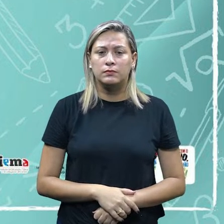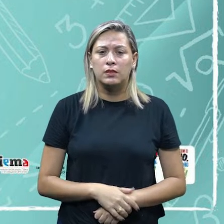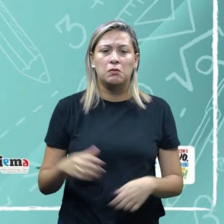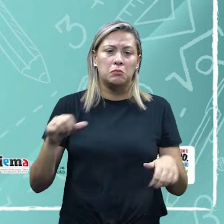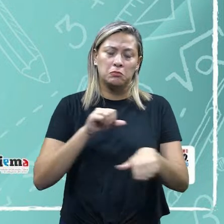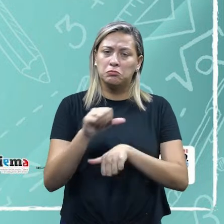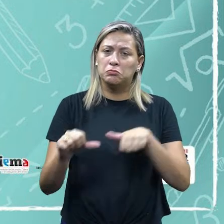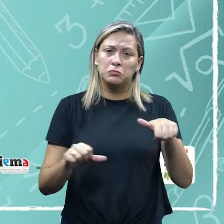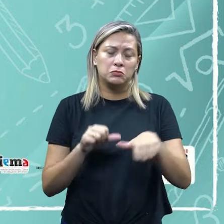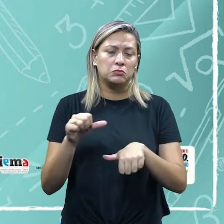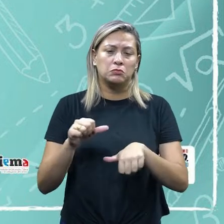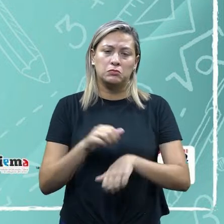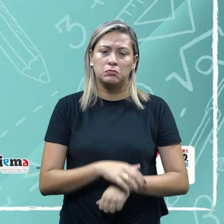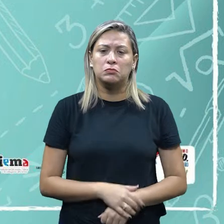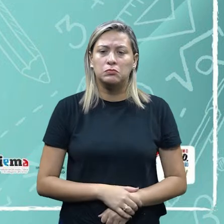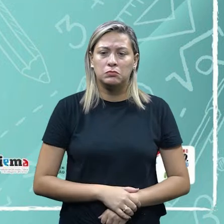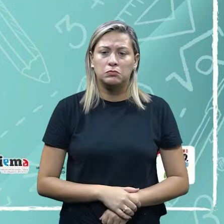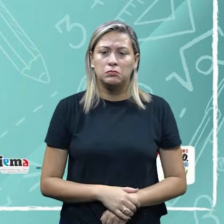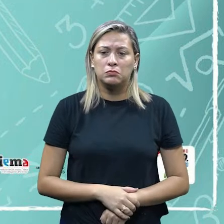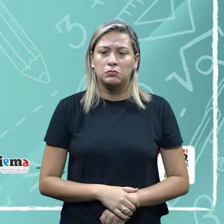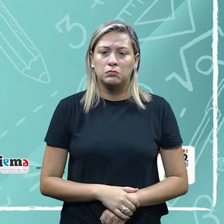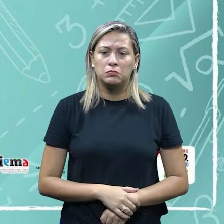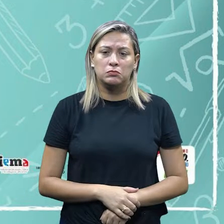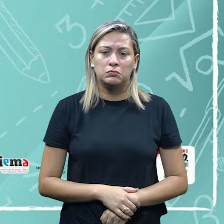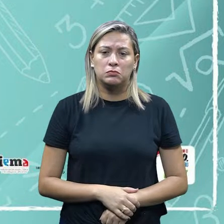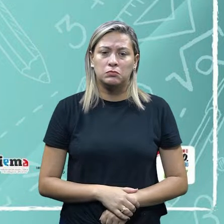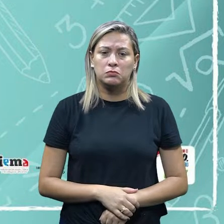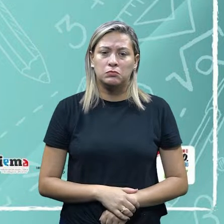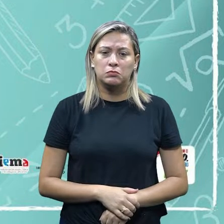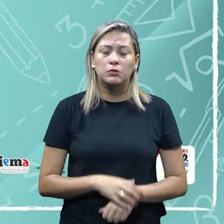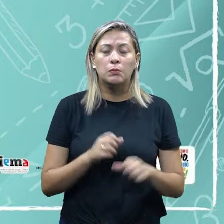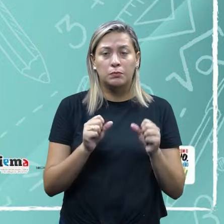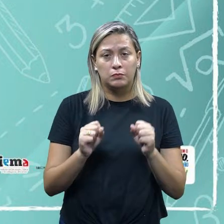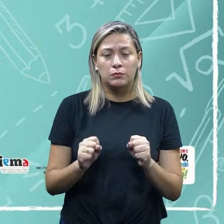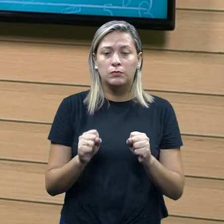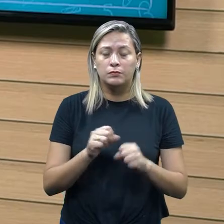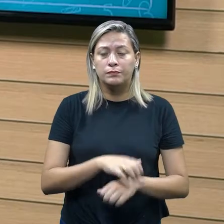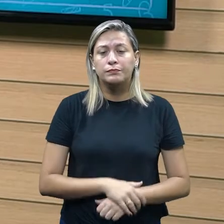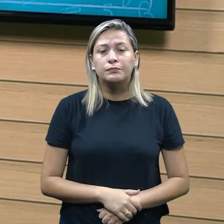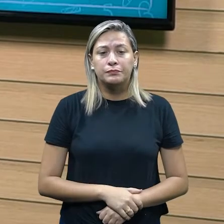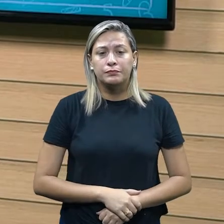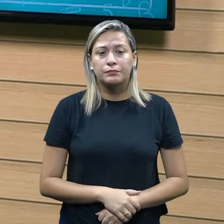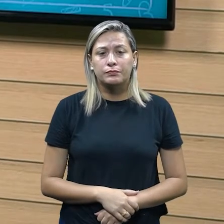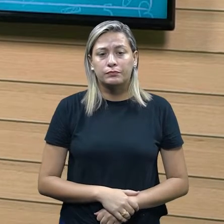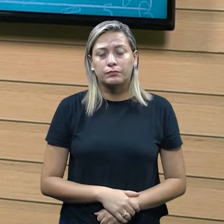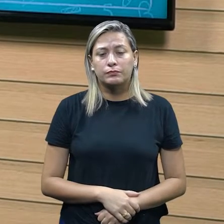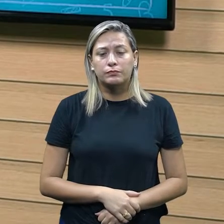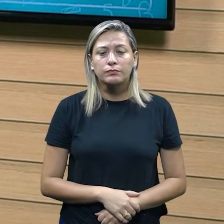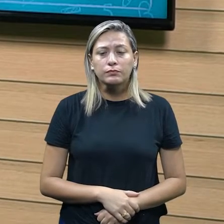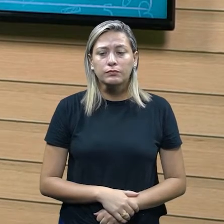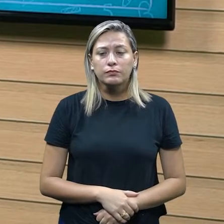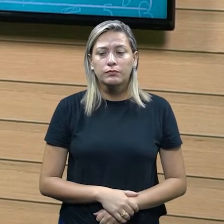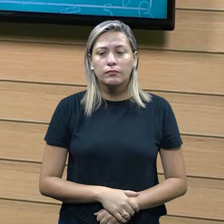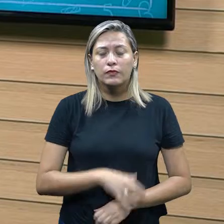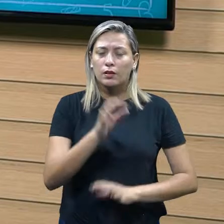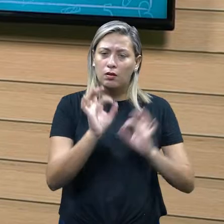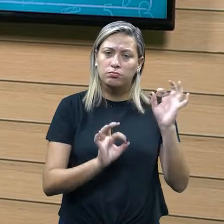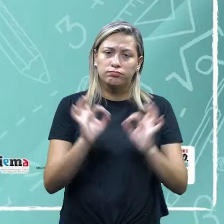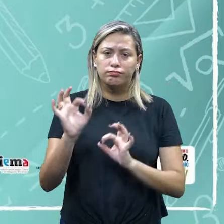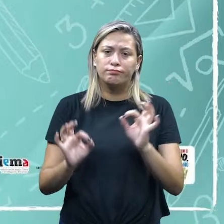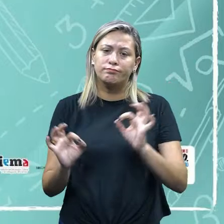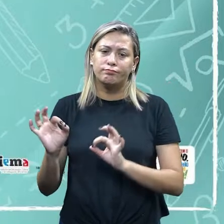variações devido às configurações feitas por usuários do programa, né? A gente consegue ali deixar ele um pouco mais